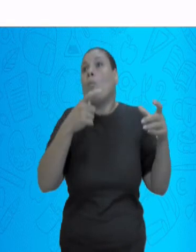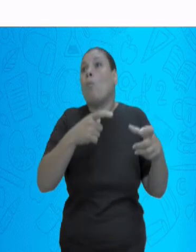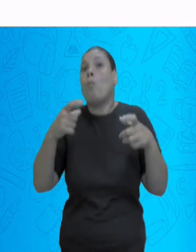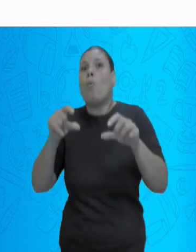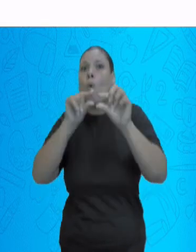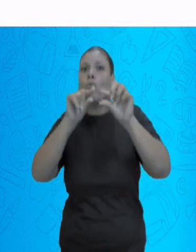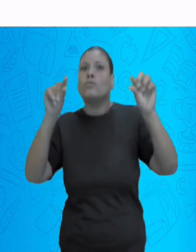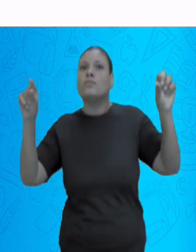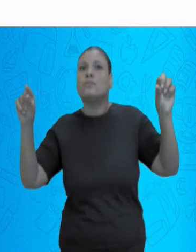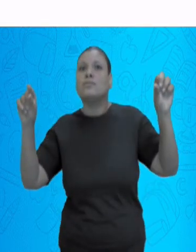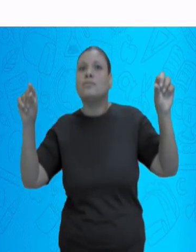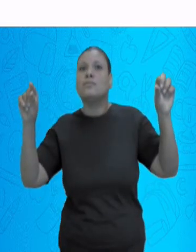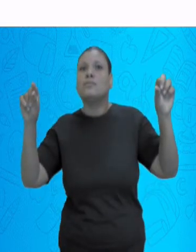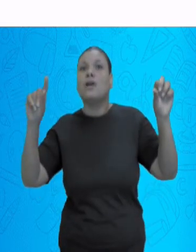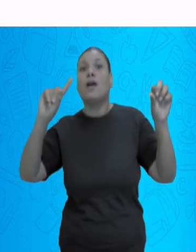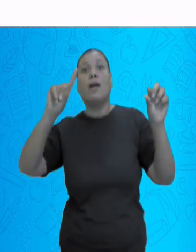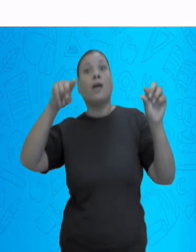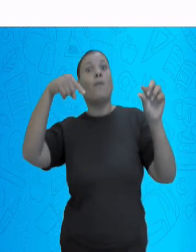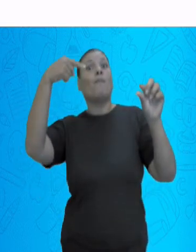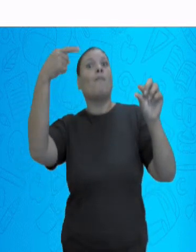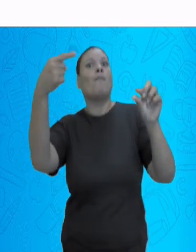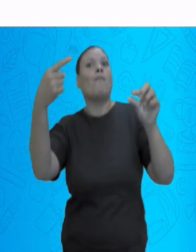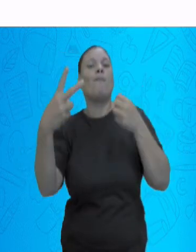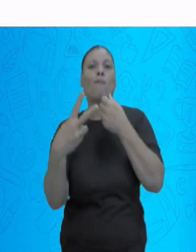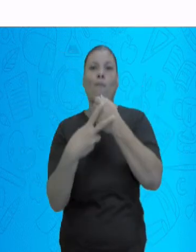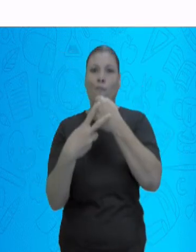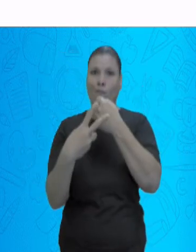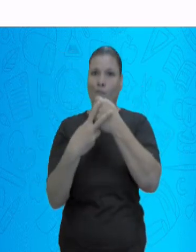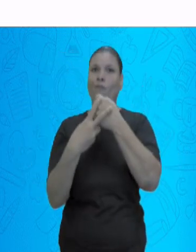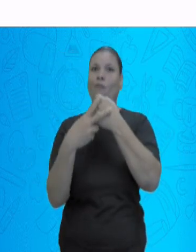verbo. Discutiu-se, pediu-me.